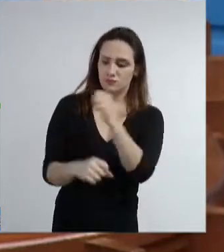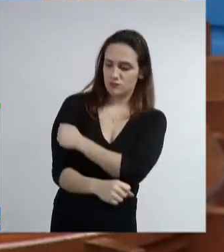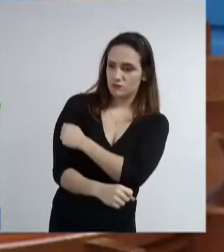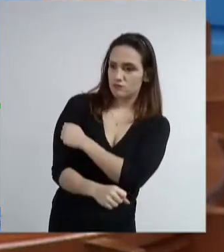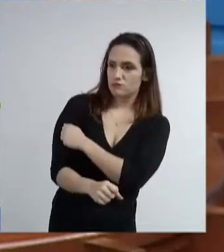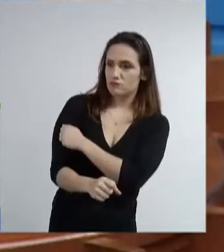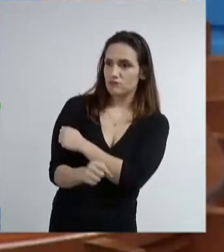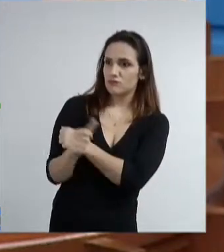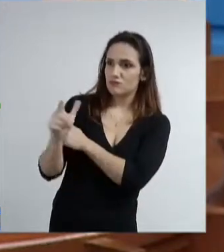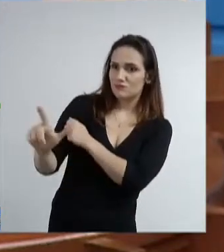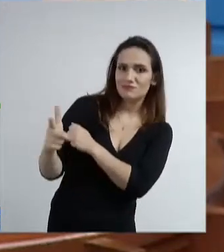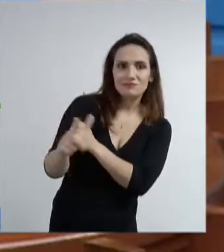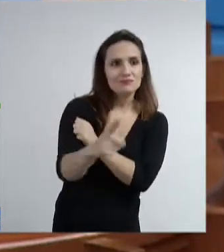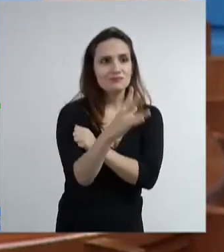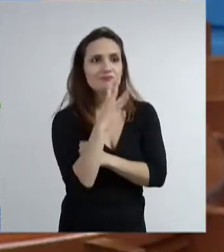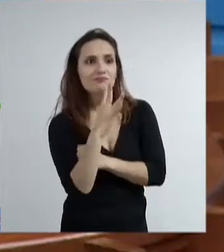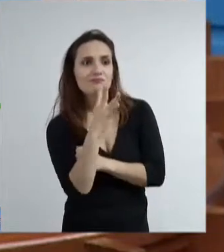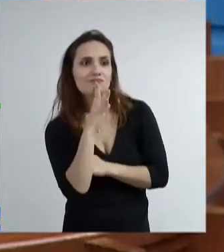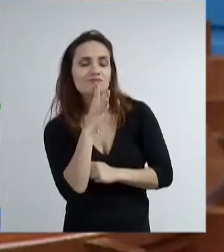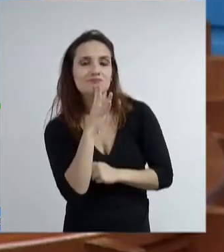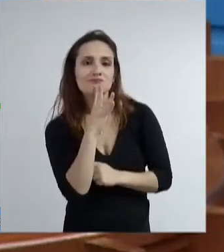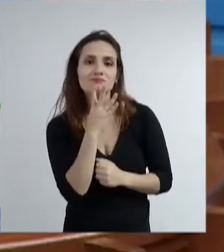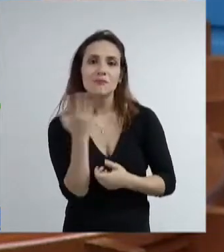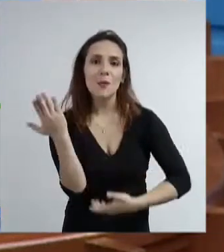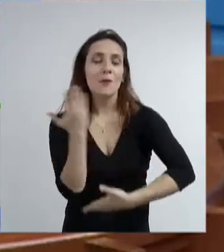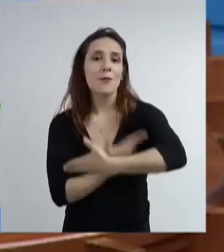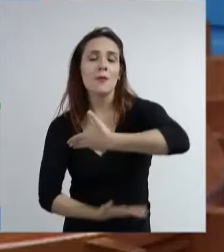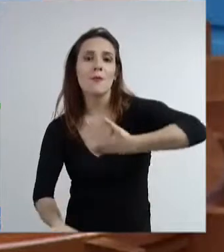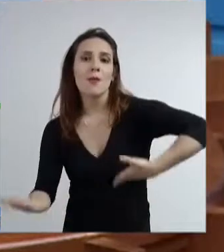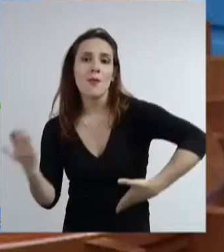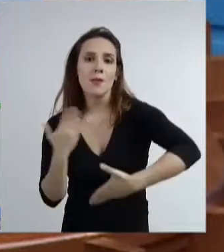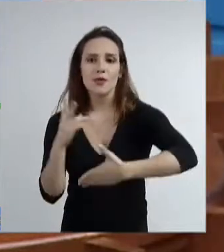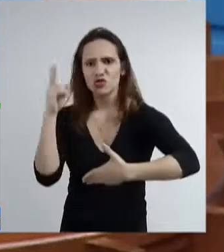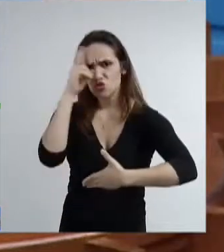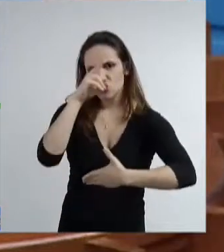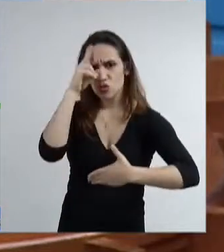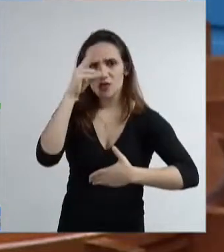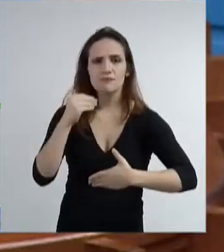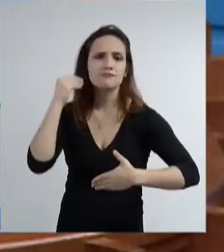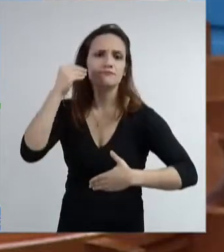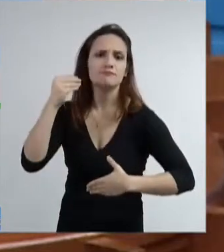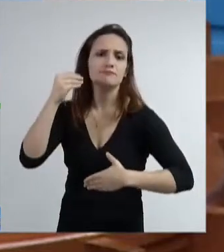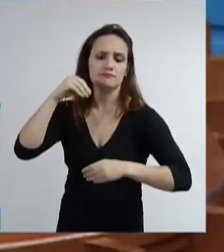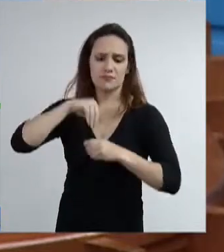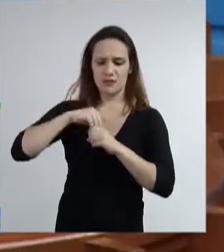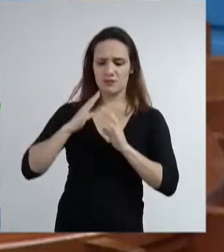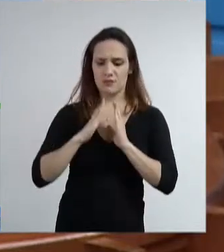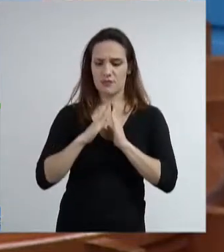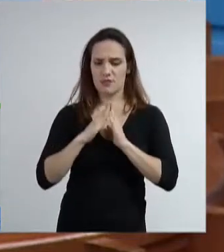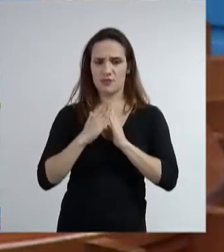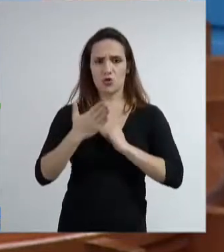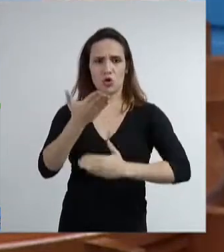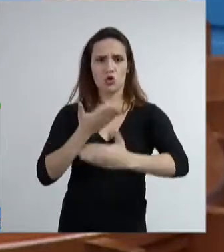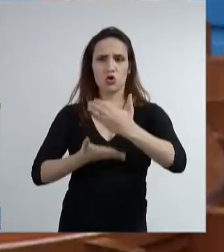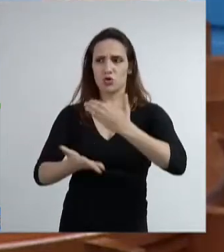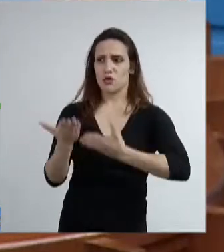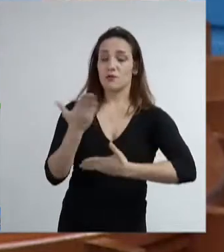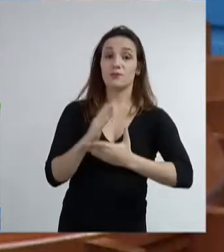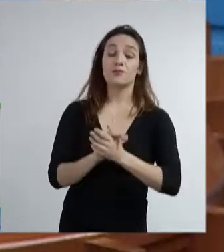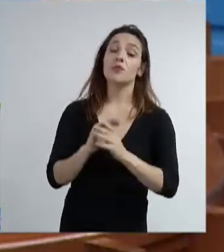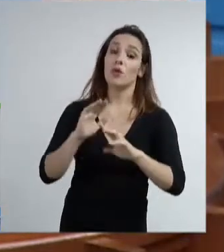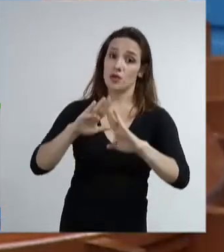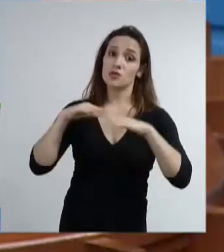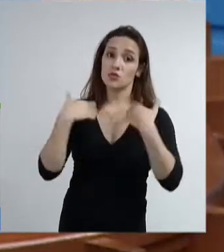tem com o outro, trazendo cada história vivida da sua casa, do seu lar. Que a escola